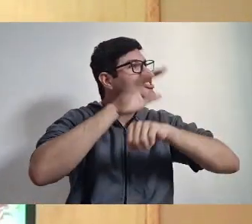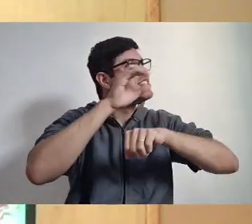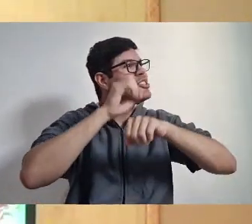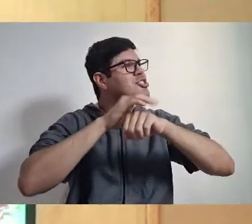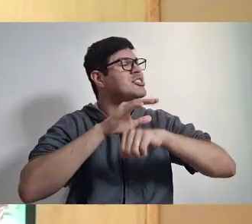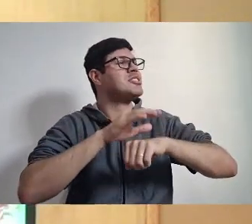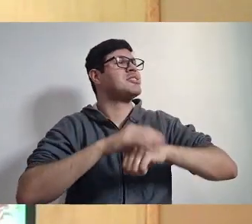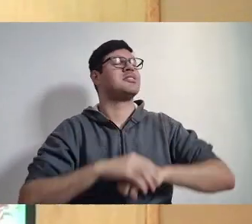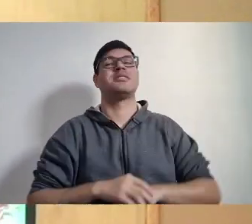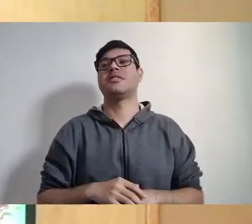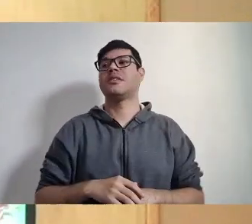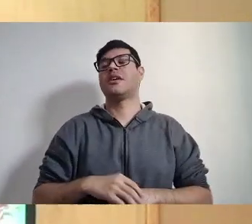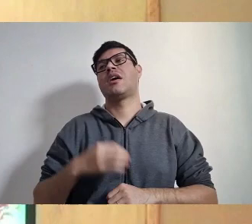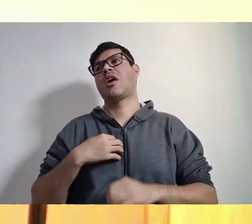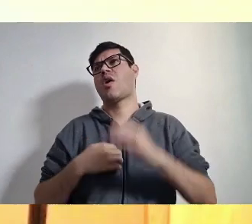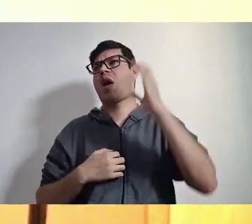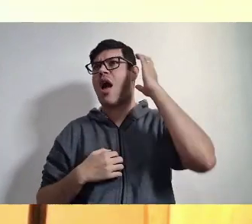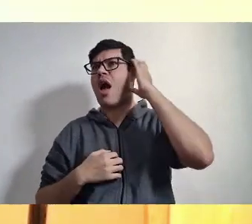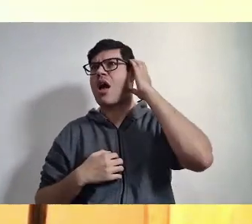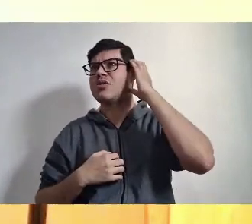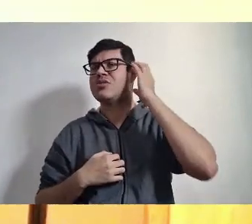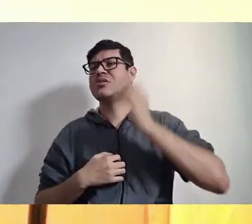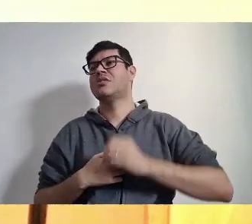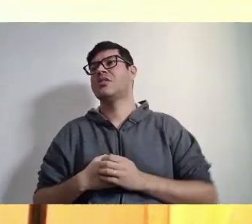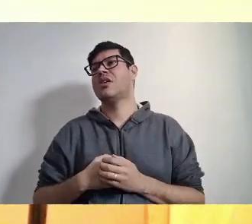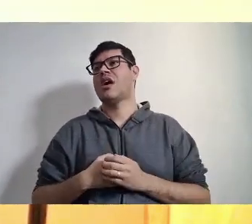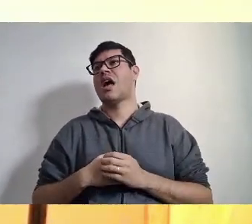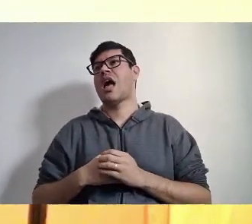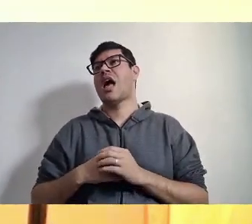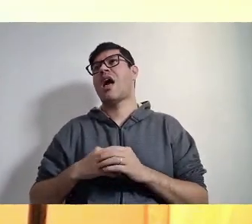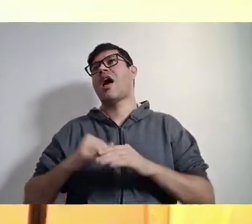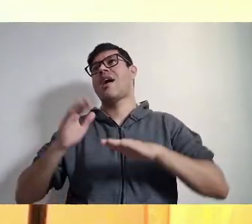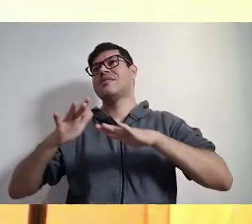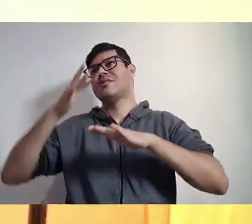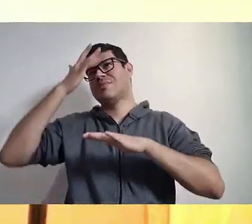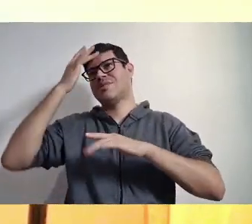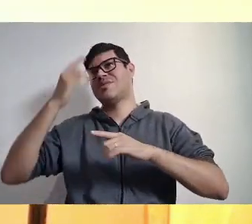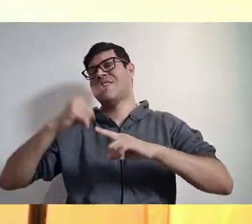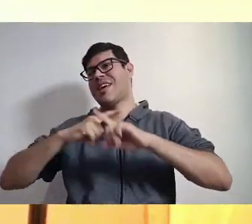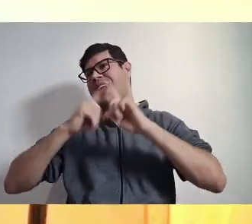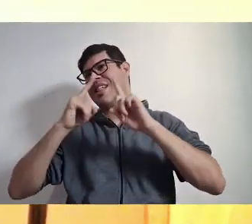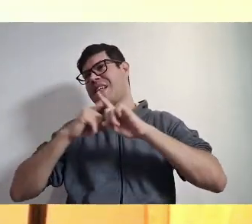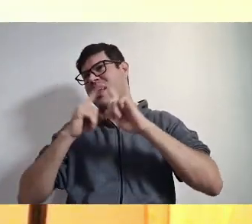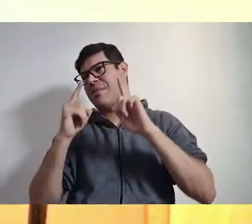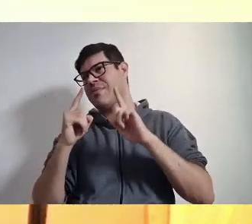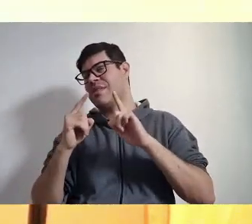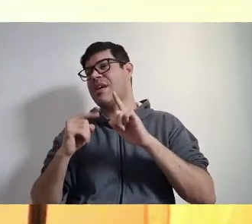como eu na rádio lá, eu tenho reclamações de coisa que está errada, eu vou na secretaria